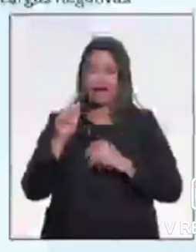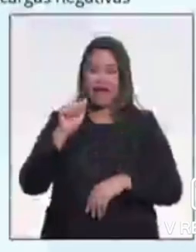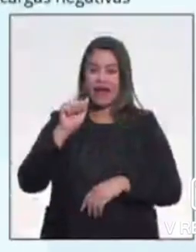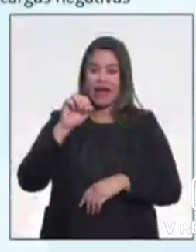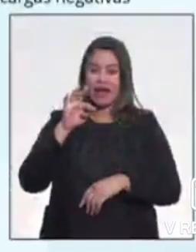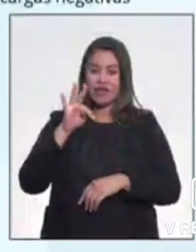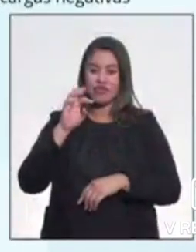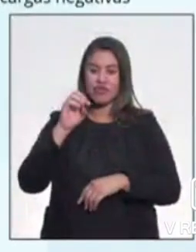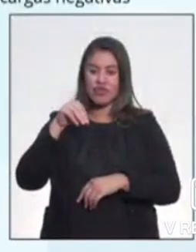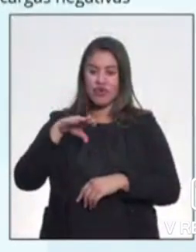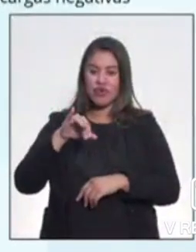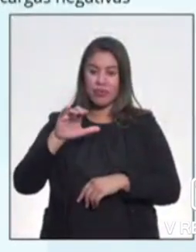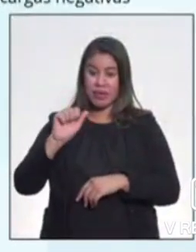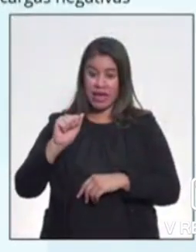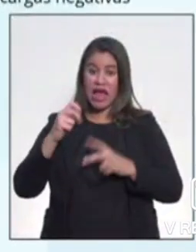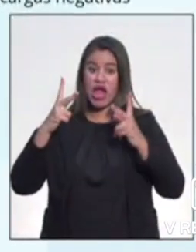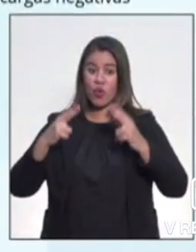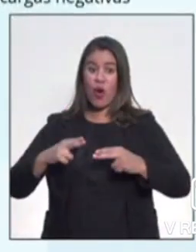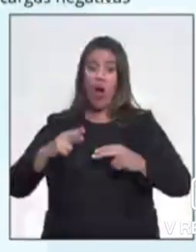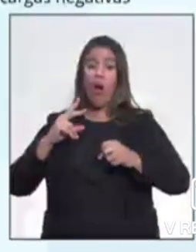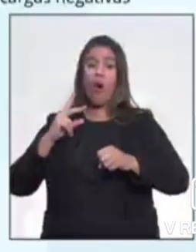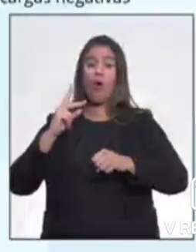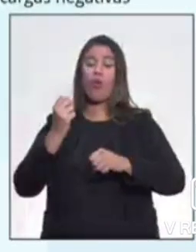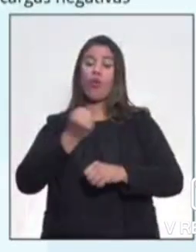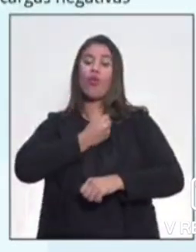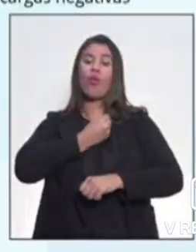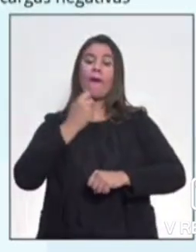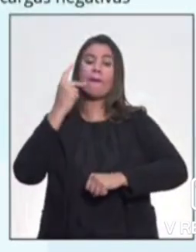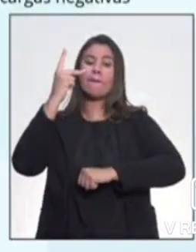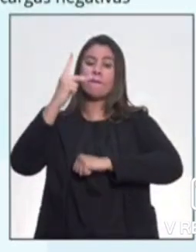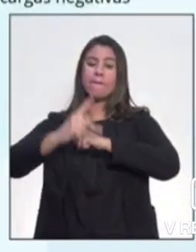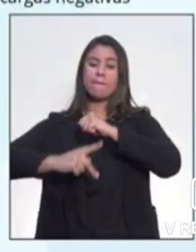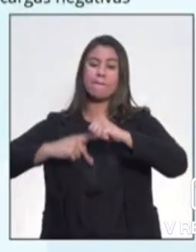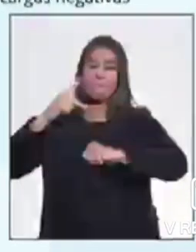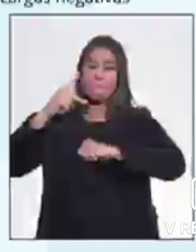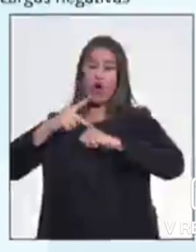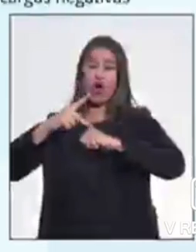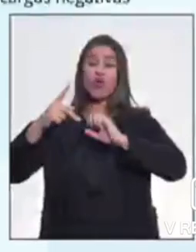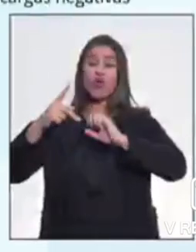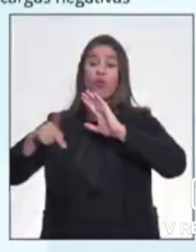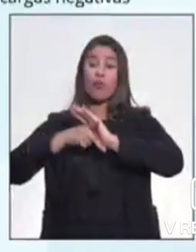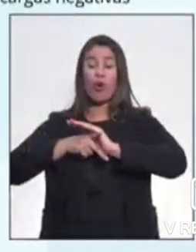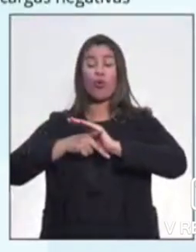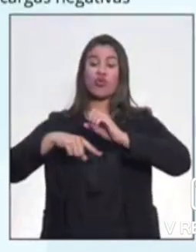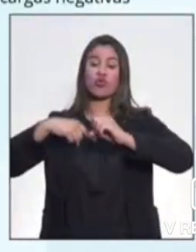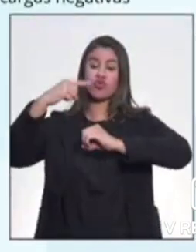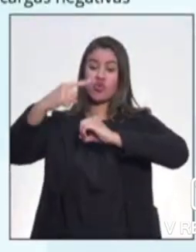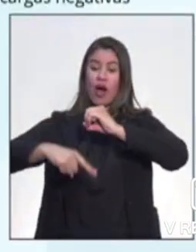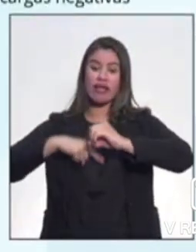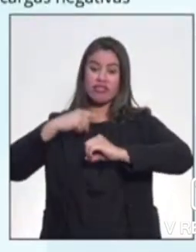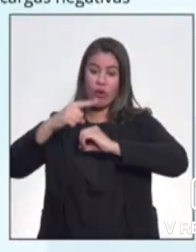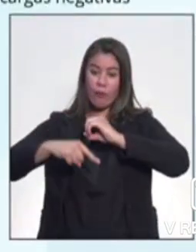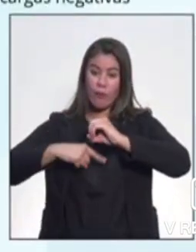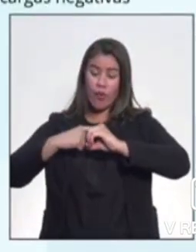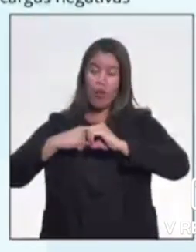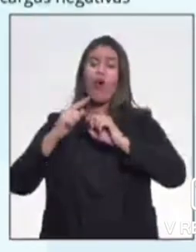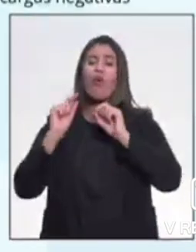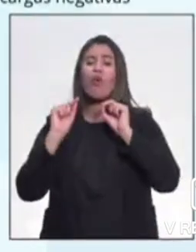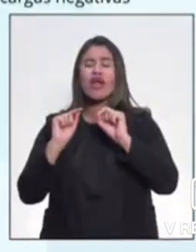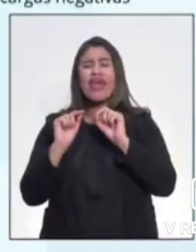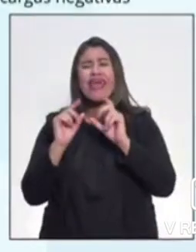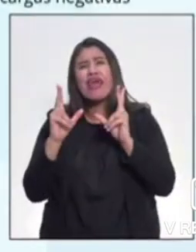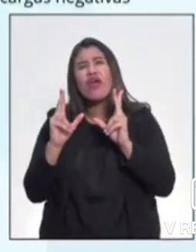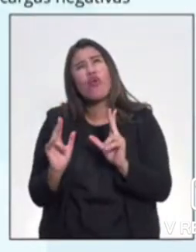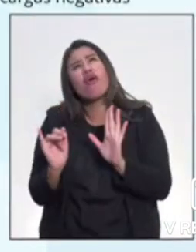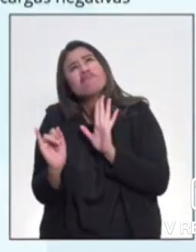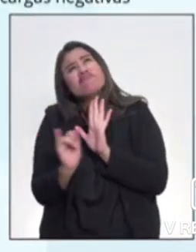é igual ao número de prótons do átomo. Perfeito? Então, o que é o número de prótons do átomo? É a identidade do átomo,